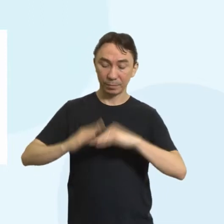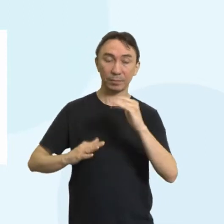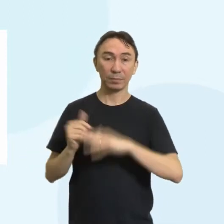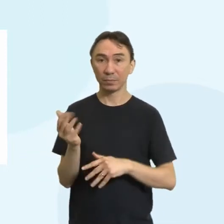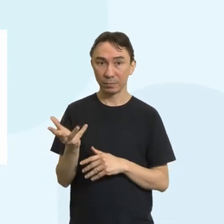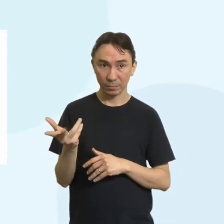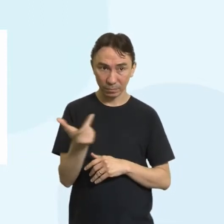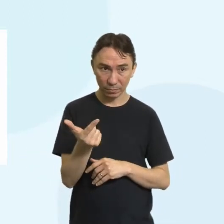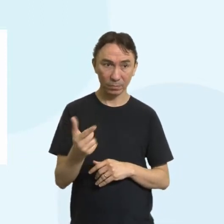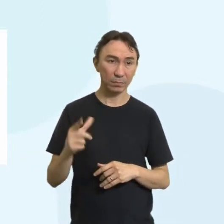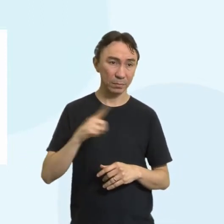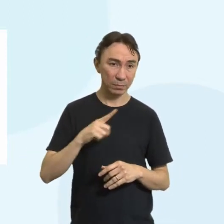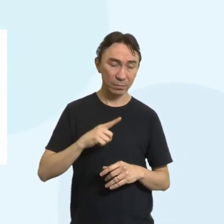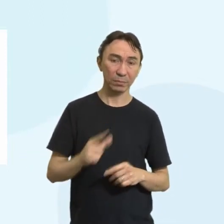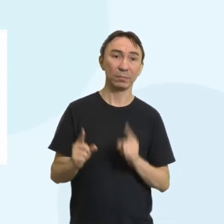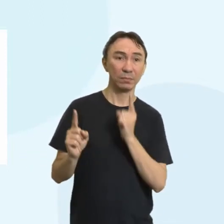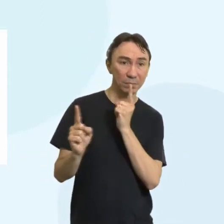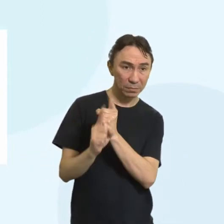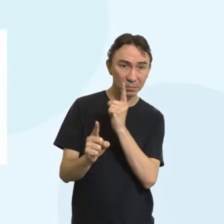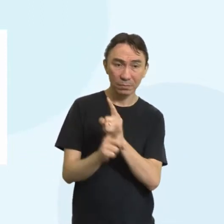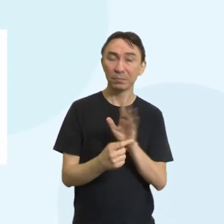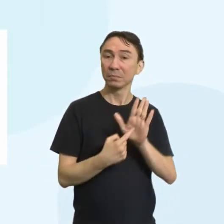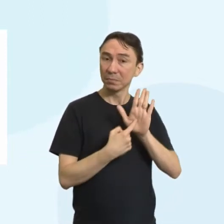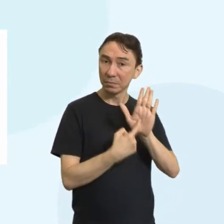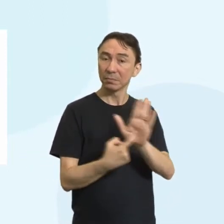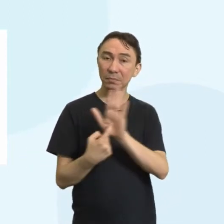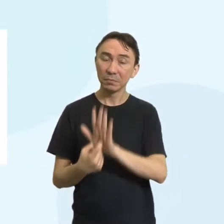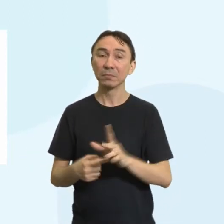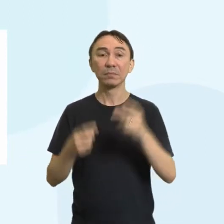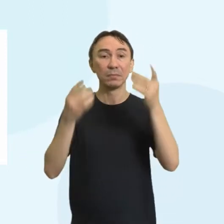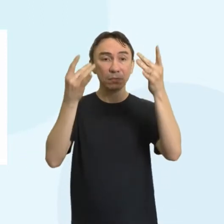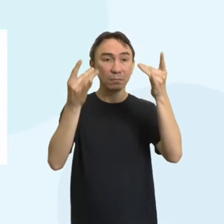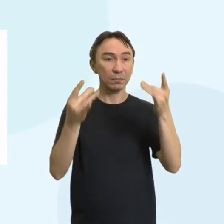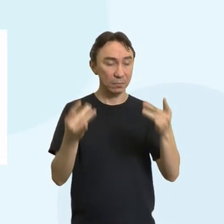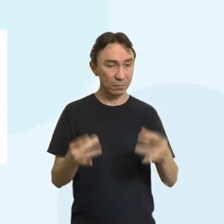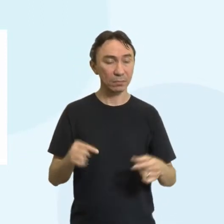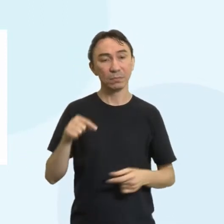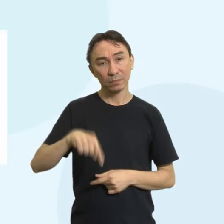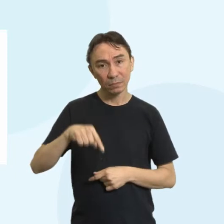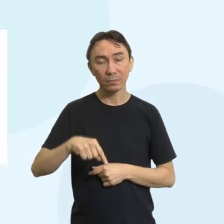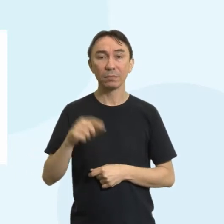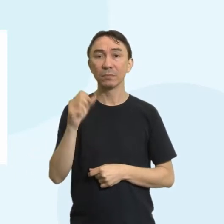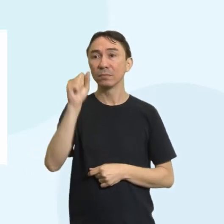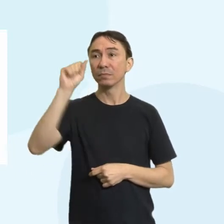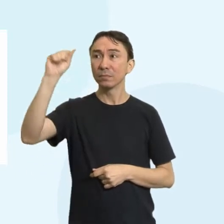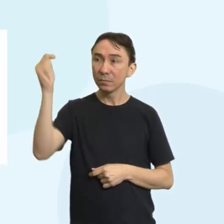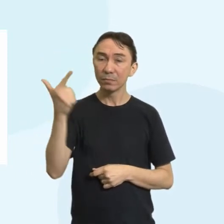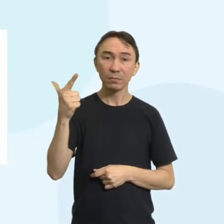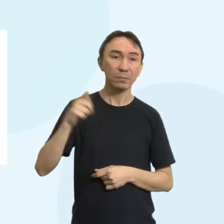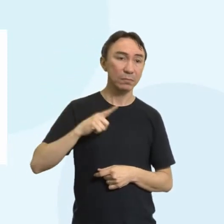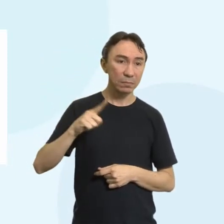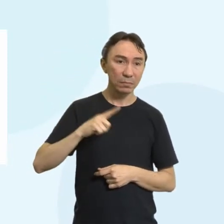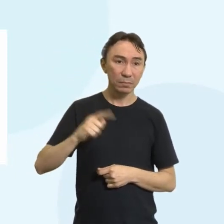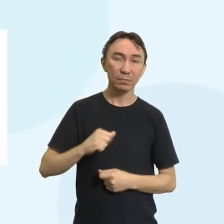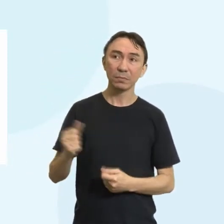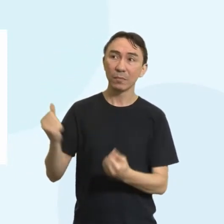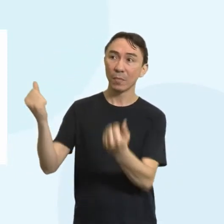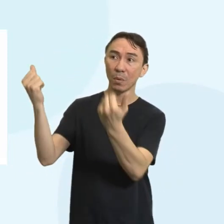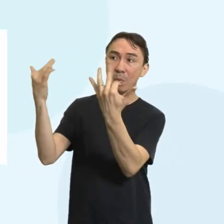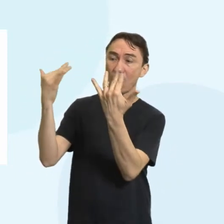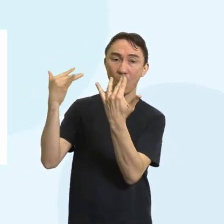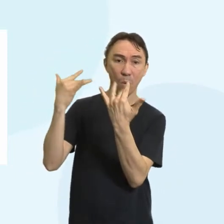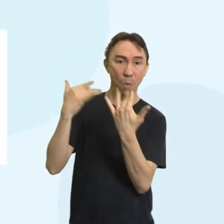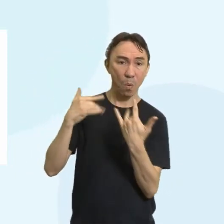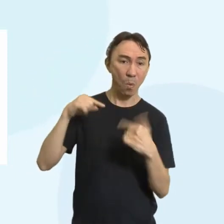representar e descrever, por meio de evidências, a ação dos raios solares sobre o planeta Terra, a relação entre a existência da